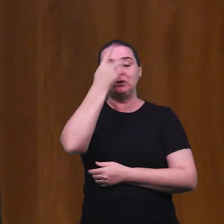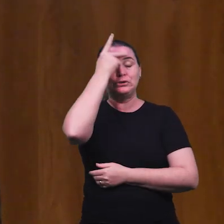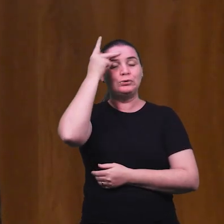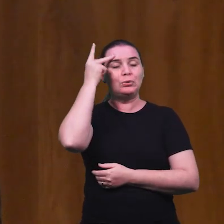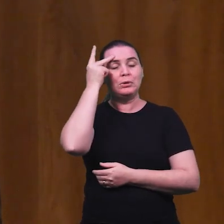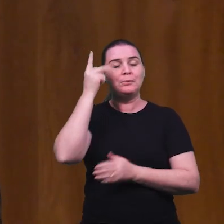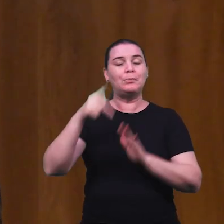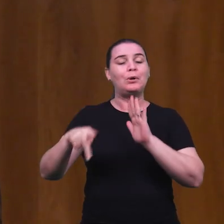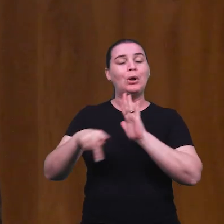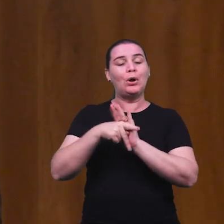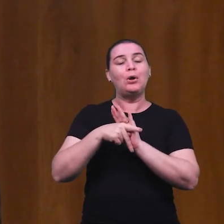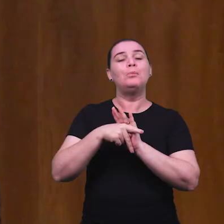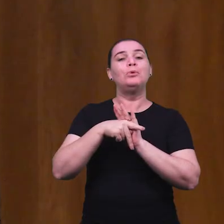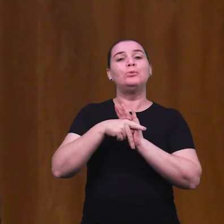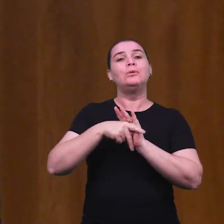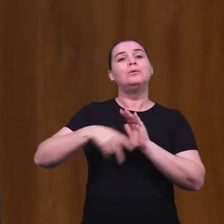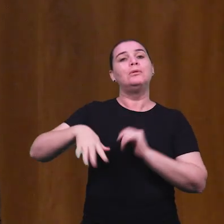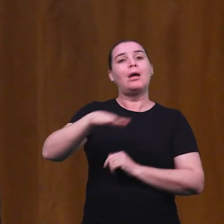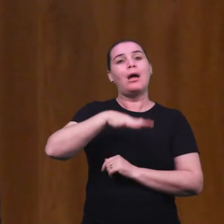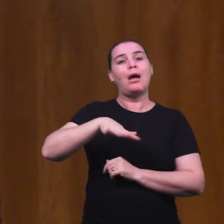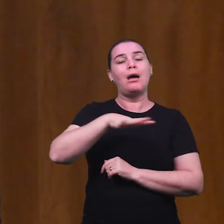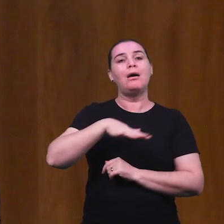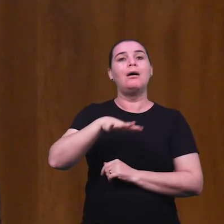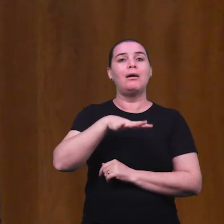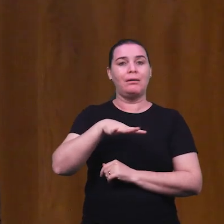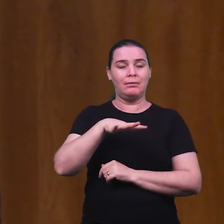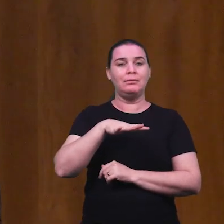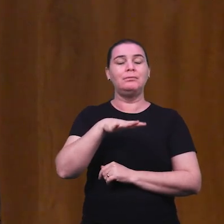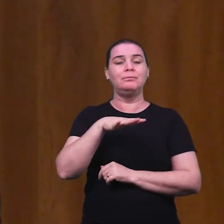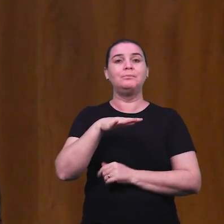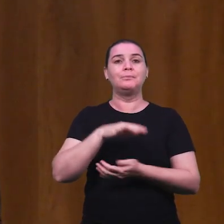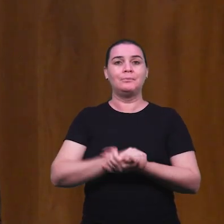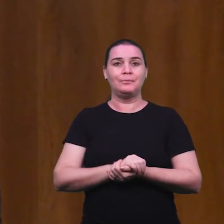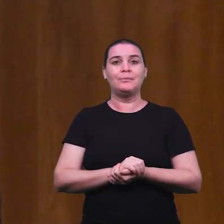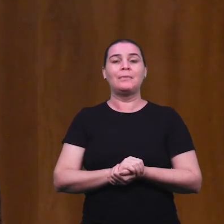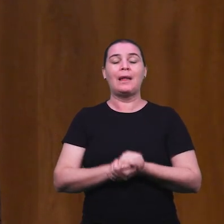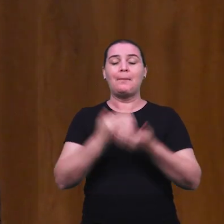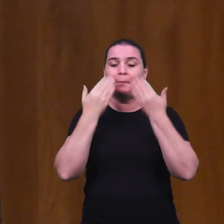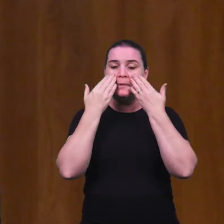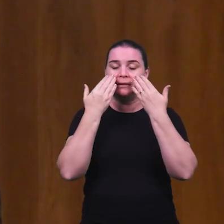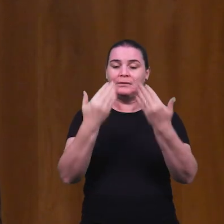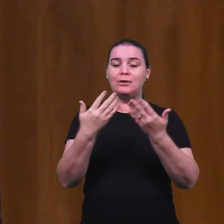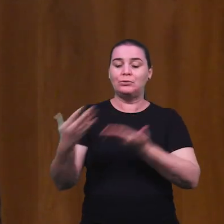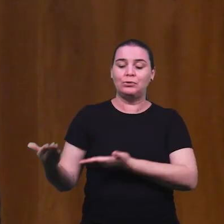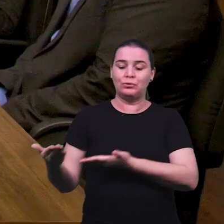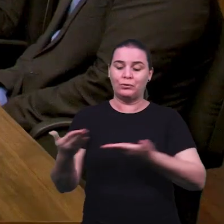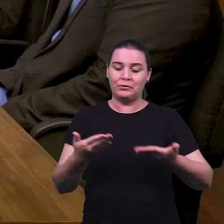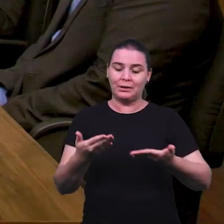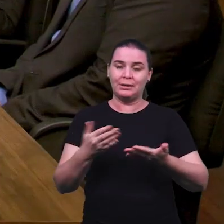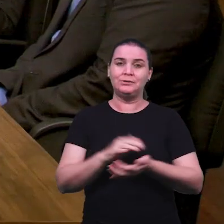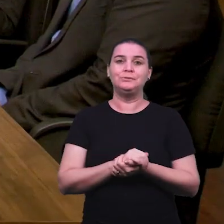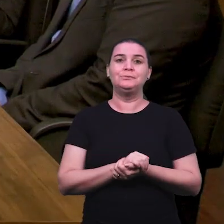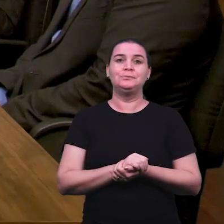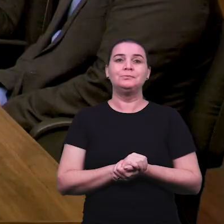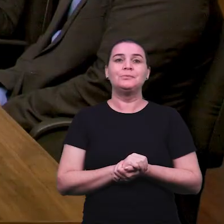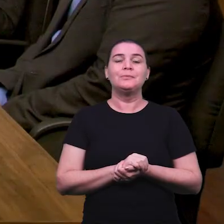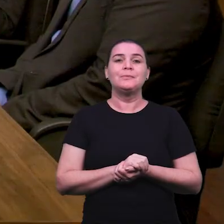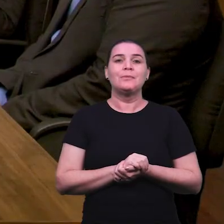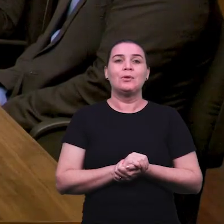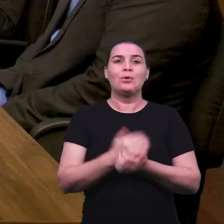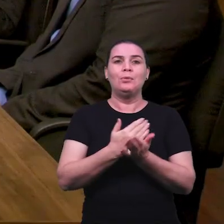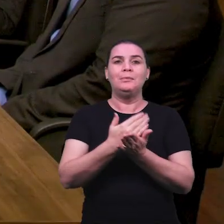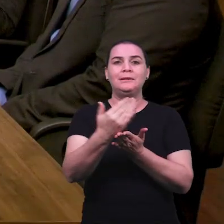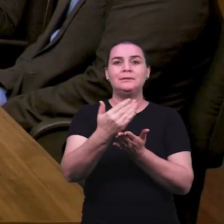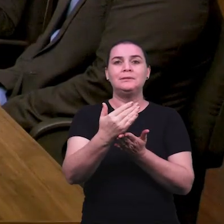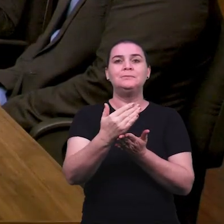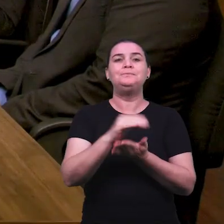Fé, especialistas da área, para tratar a respeito desse assunto. Apresentar aqui então agora os nossos convidados aqui da mesa,